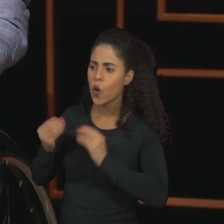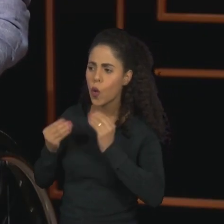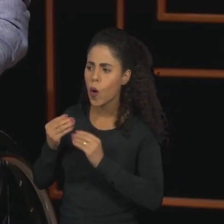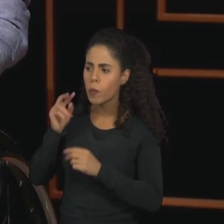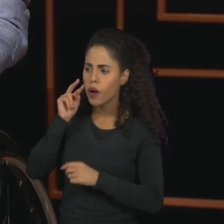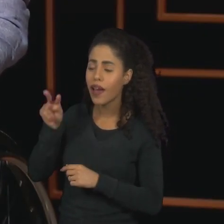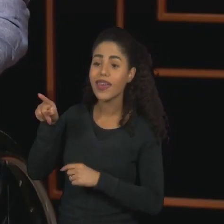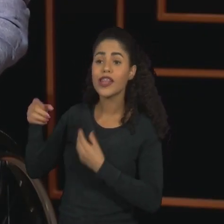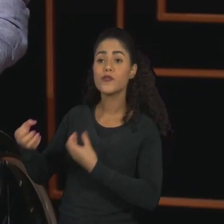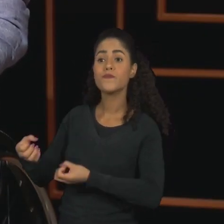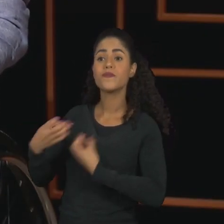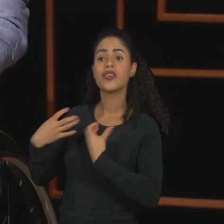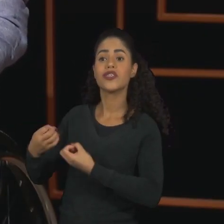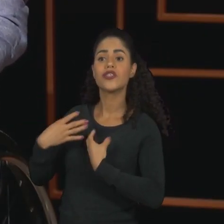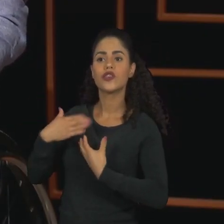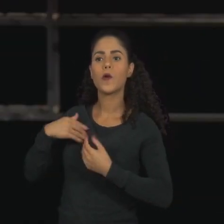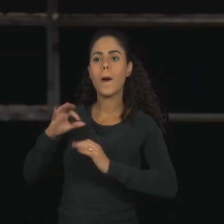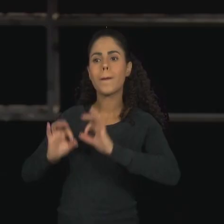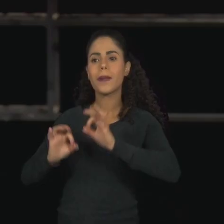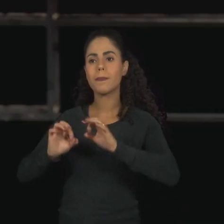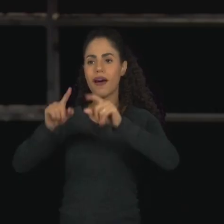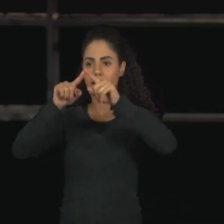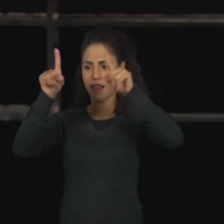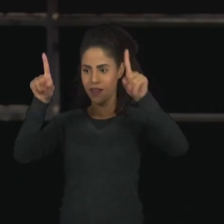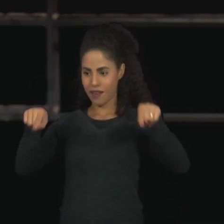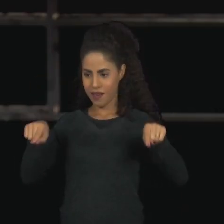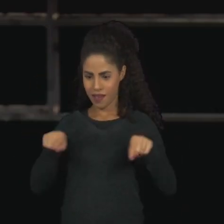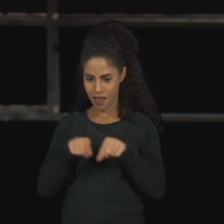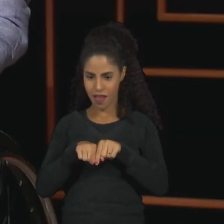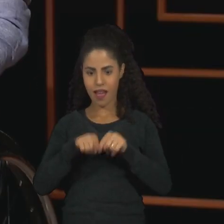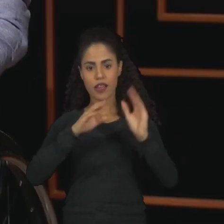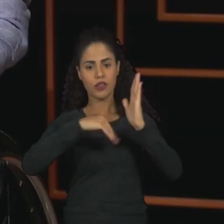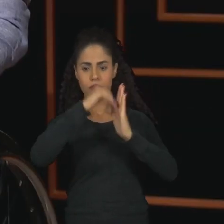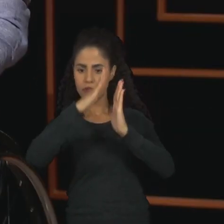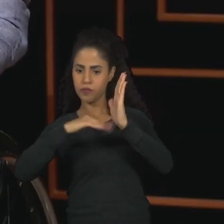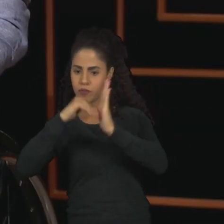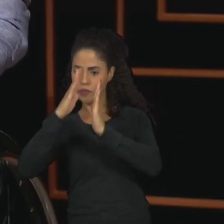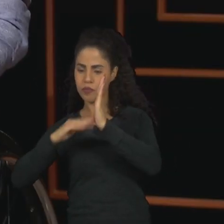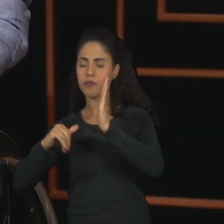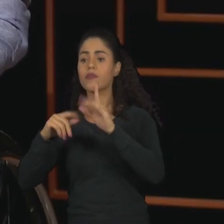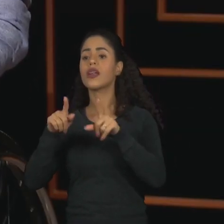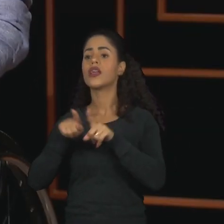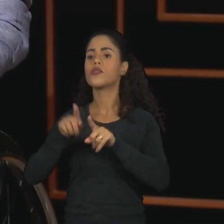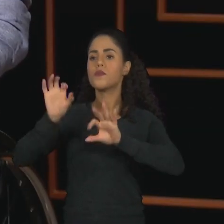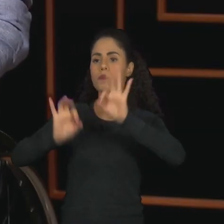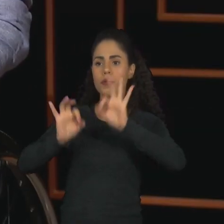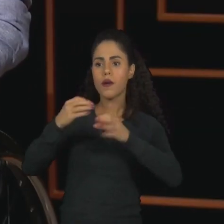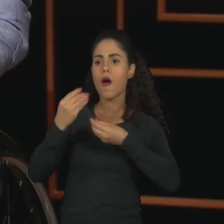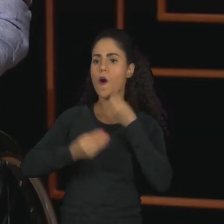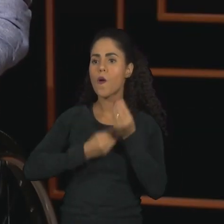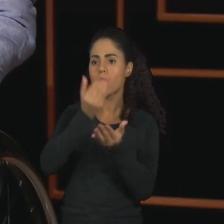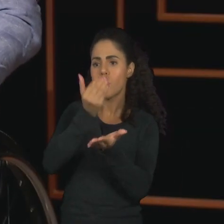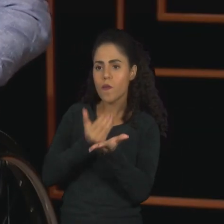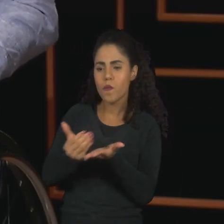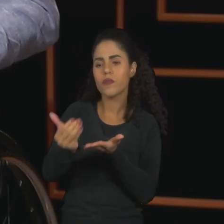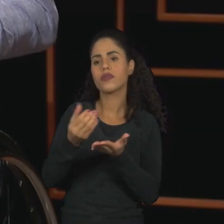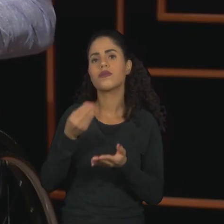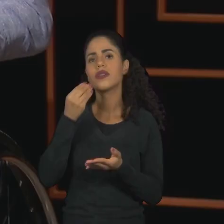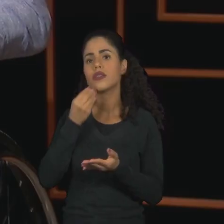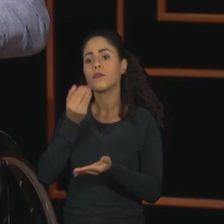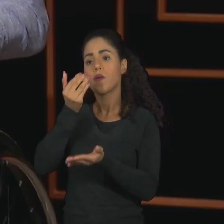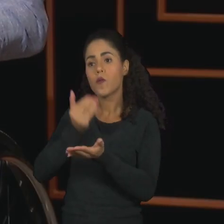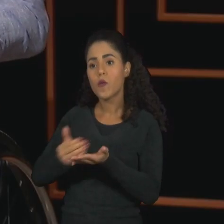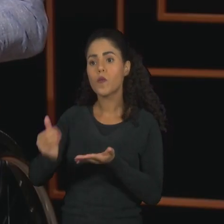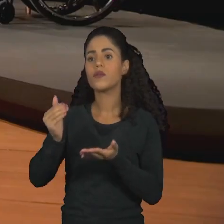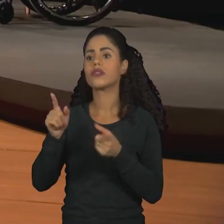foi quem me ensinou a preparar uma tela, como fazer os preparos iniciais para uma